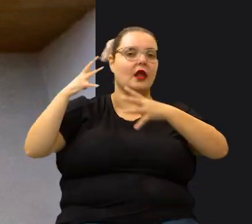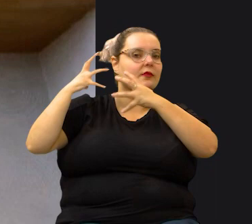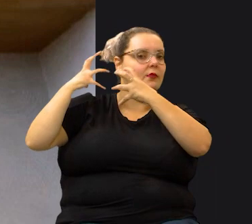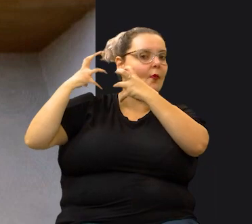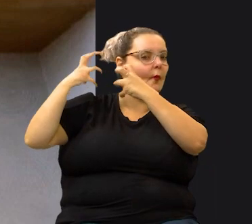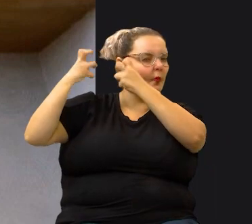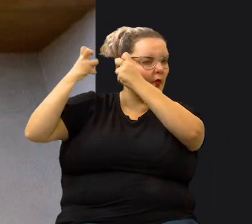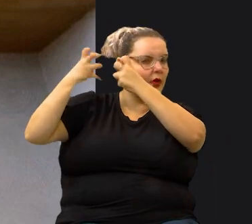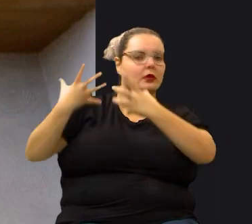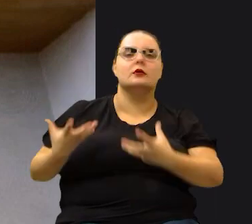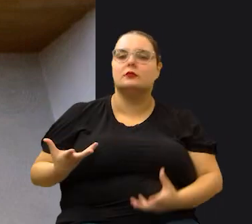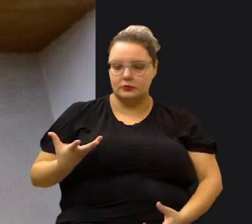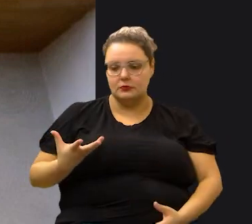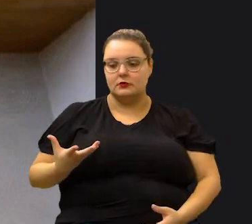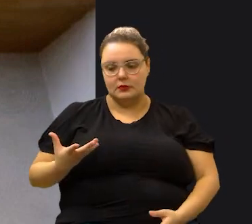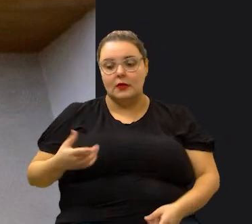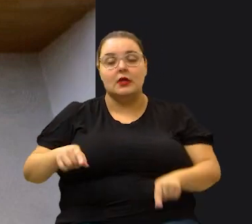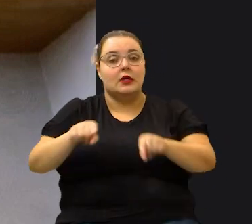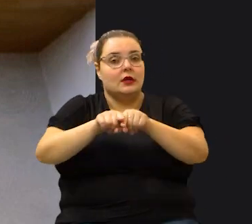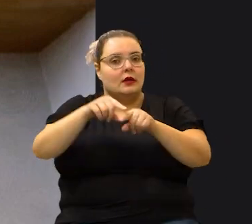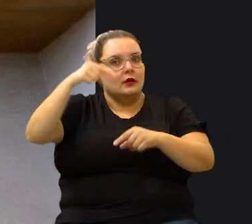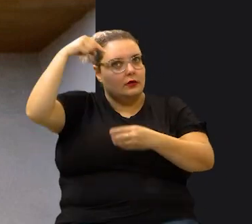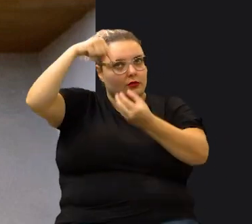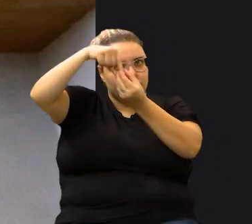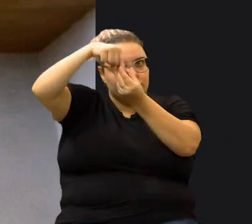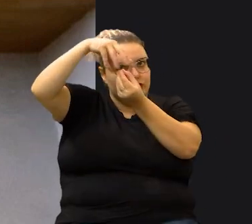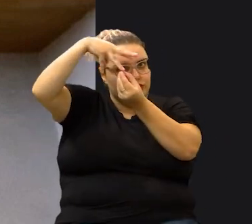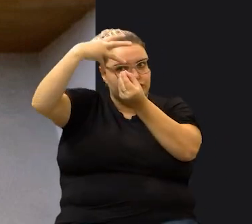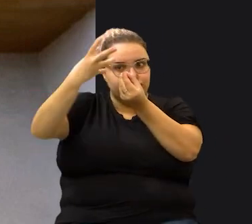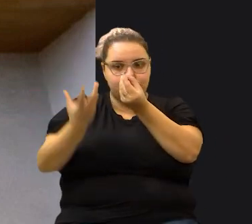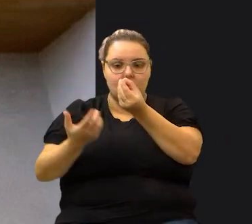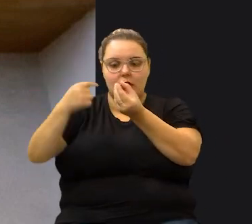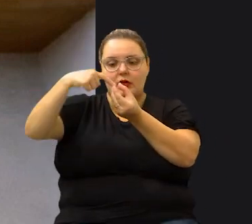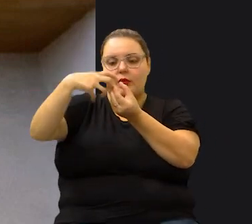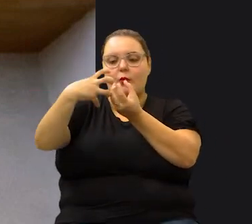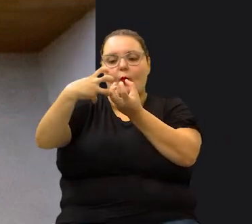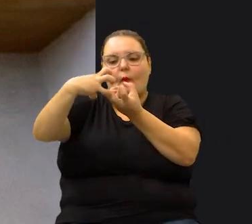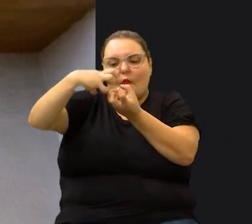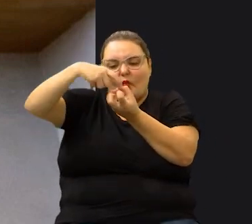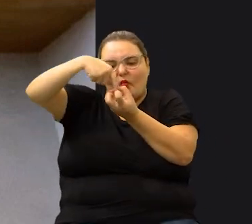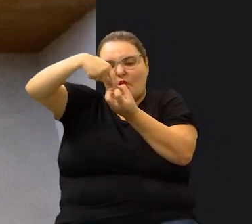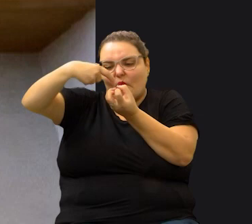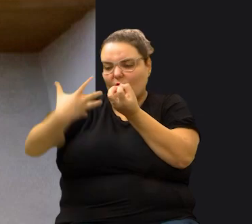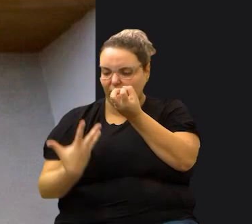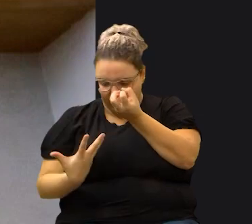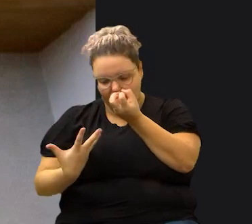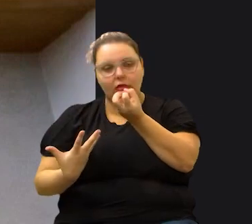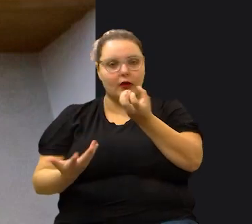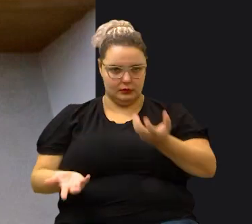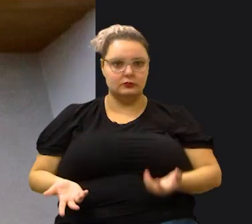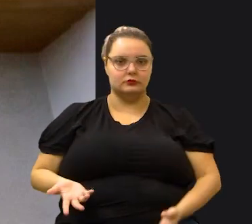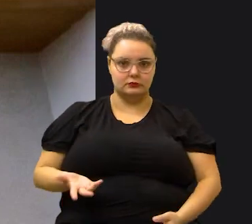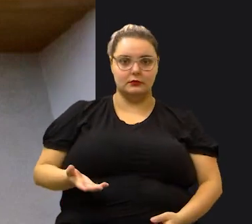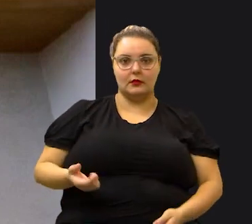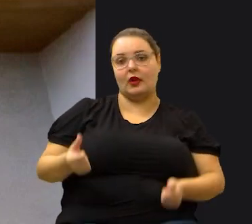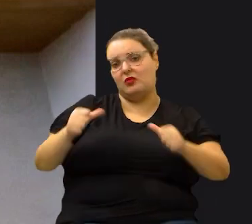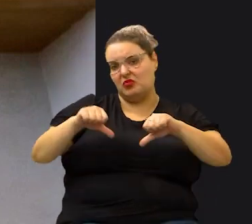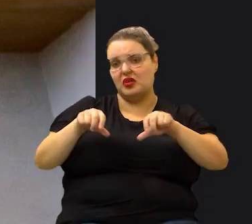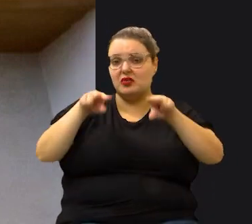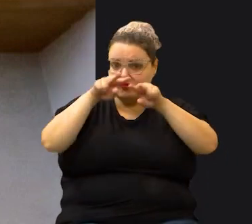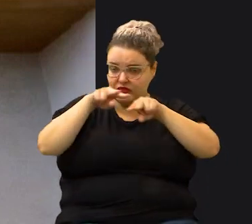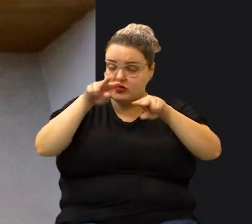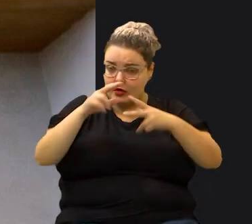a ressecamento e a danos na haste do fio, muitas vezes piorando queda ou piorando mesmo a estética dos fios de